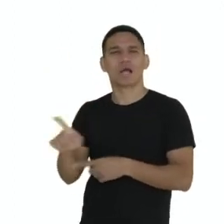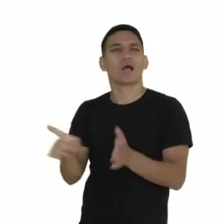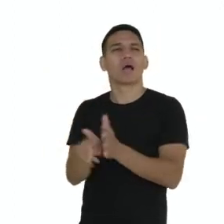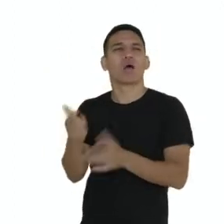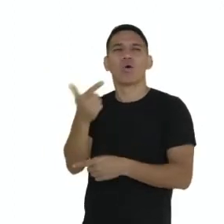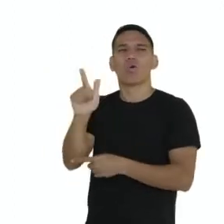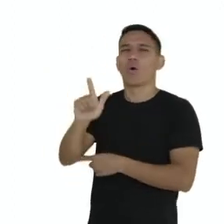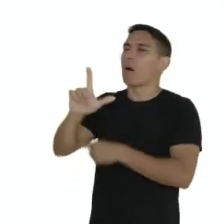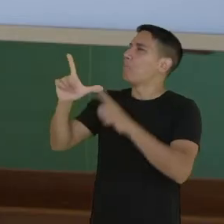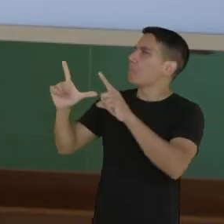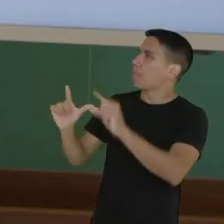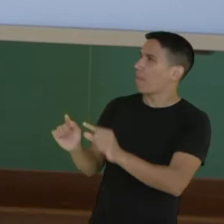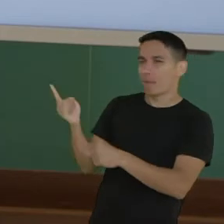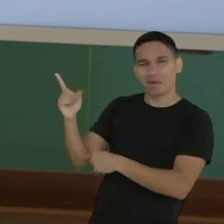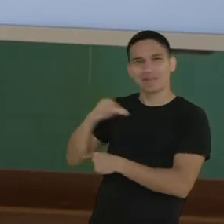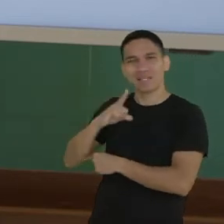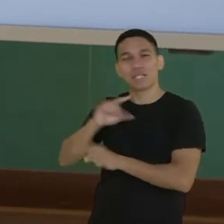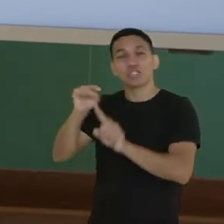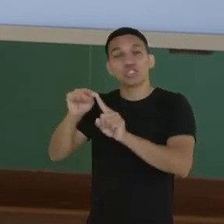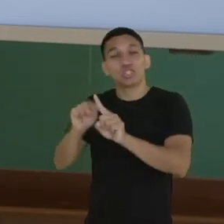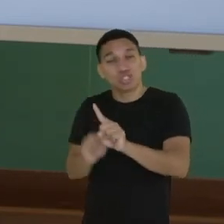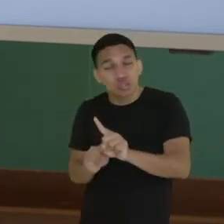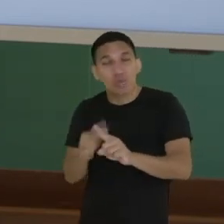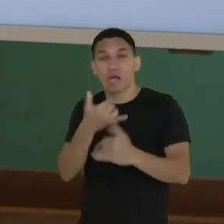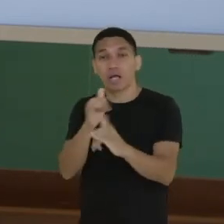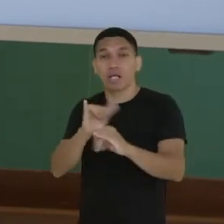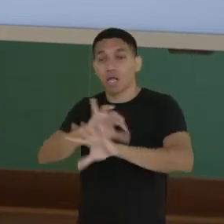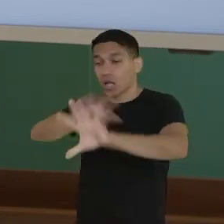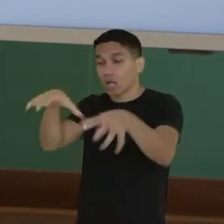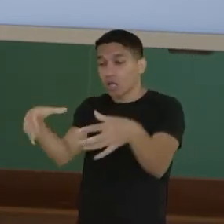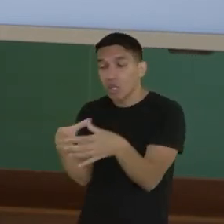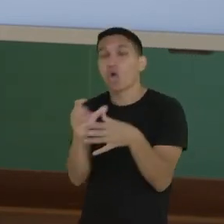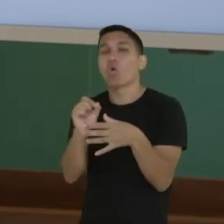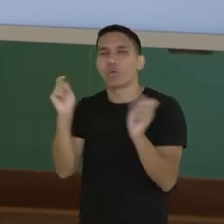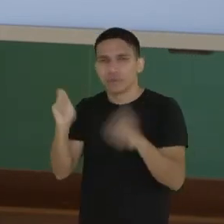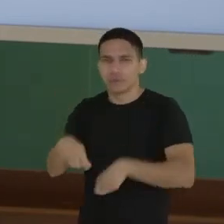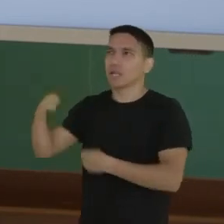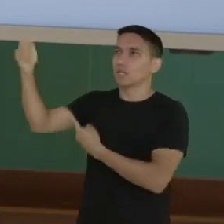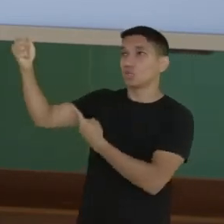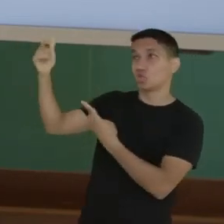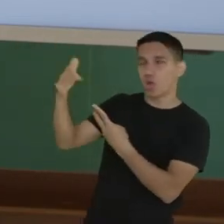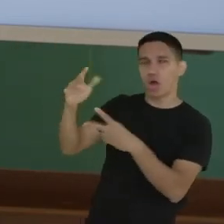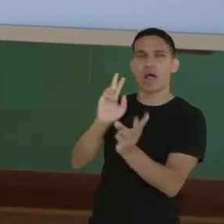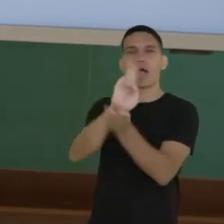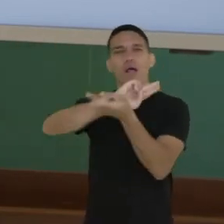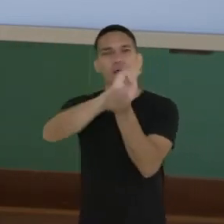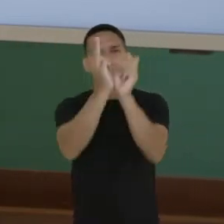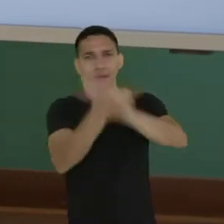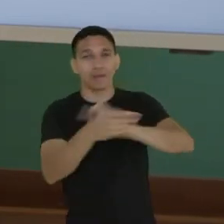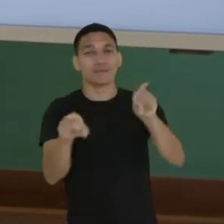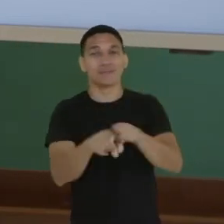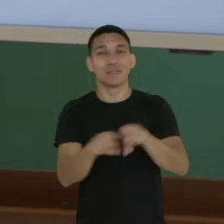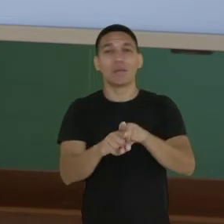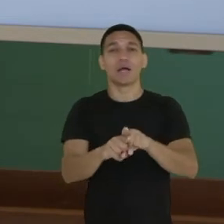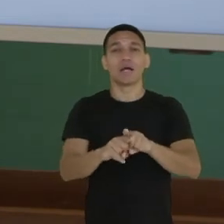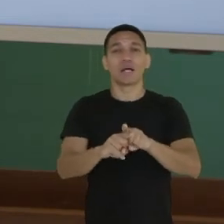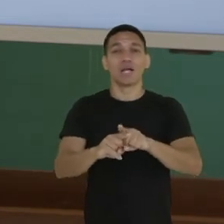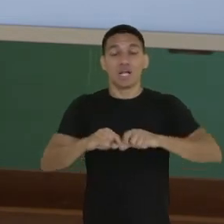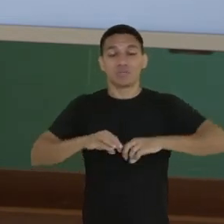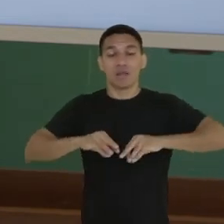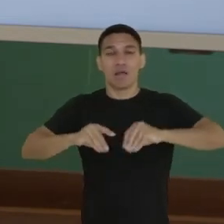outros tipos de energia. Esses outros, eles englobam a solar, a eólica e a geotérmica. Ou seja,